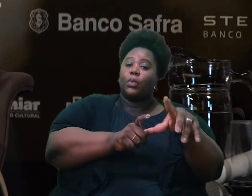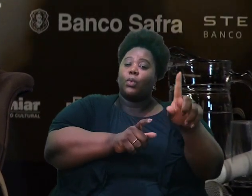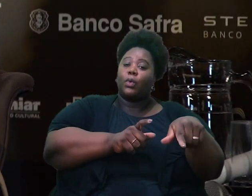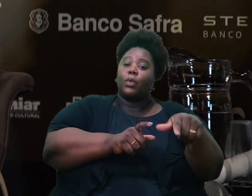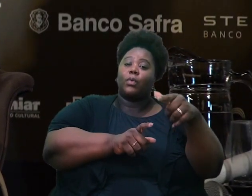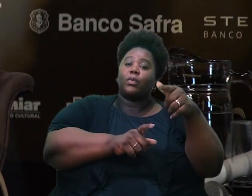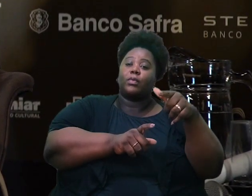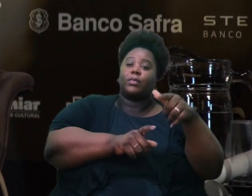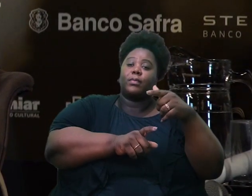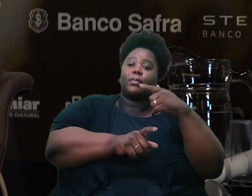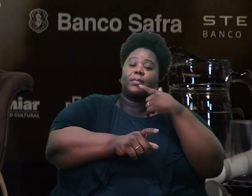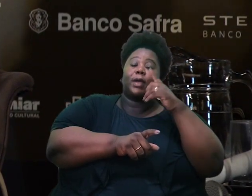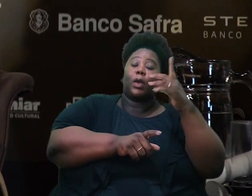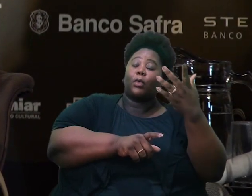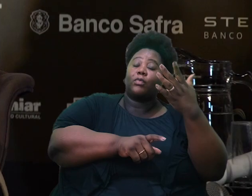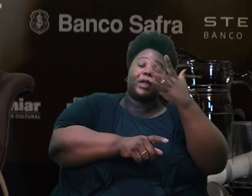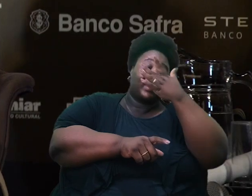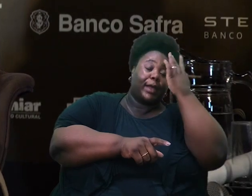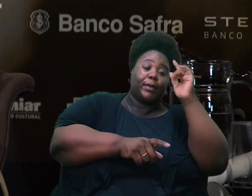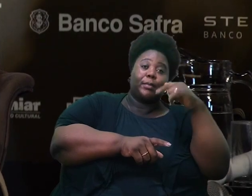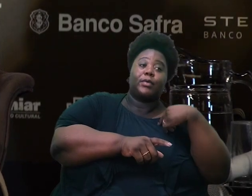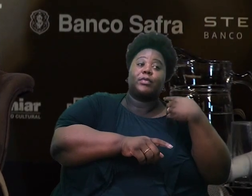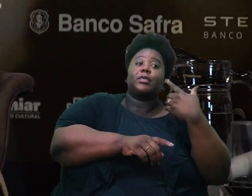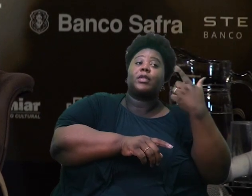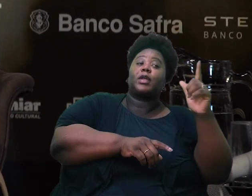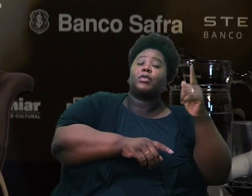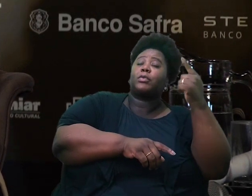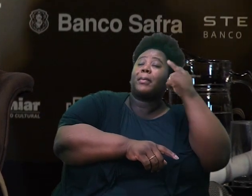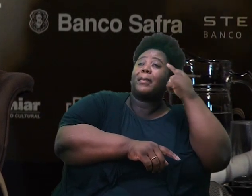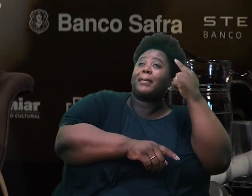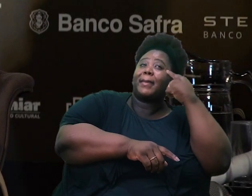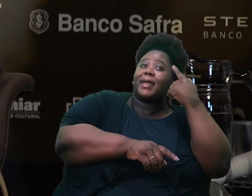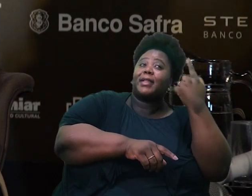estas epistemologias, onde